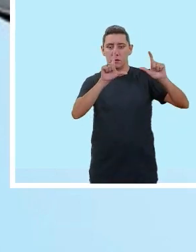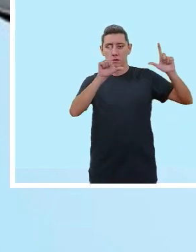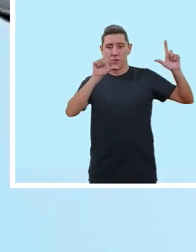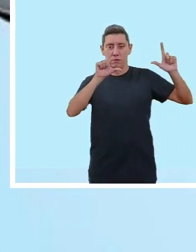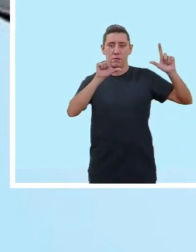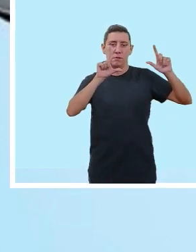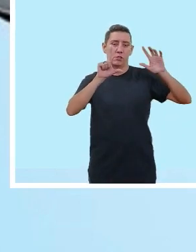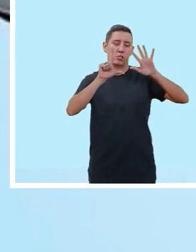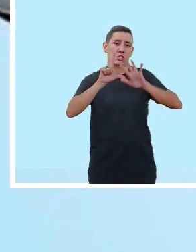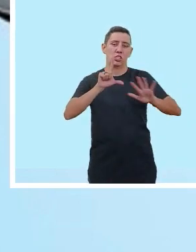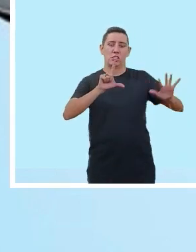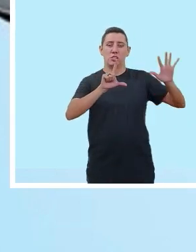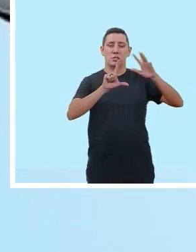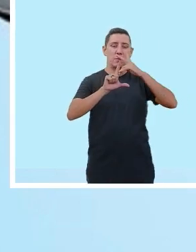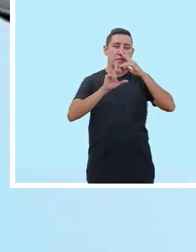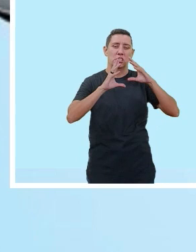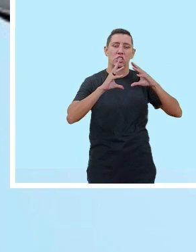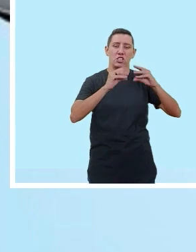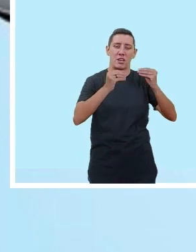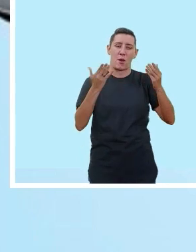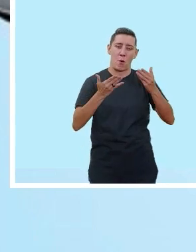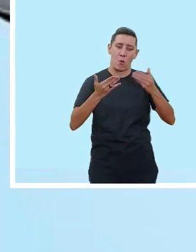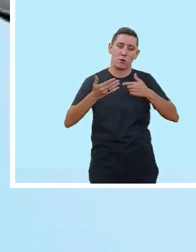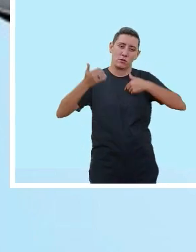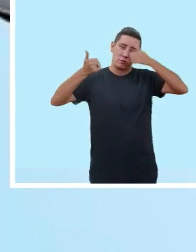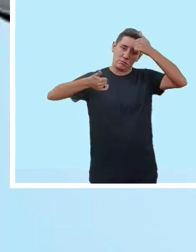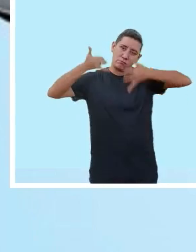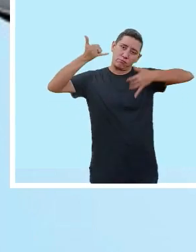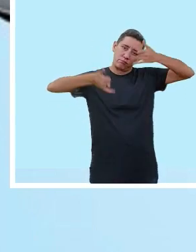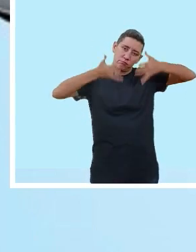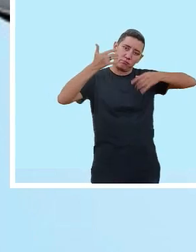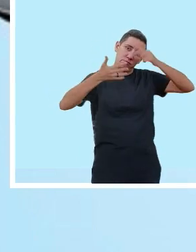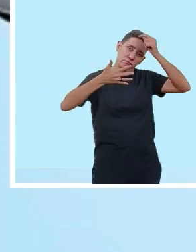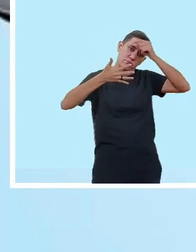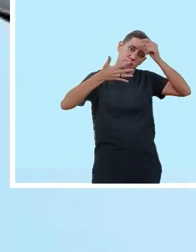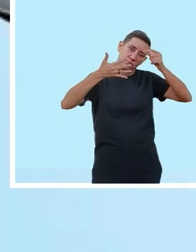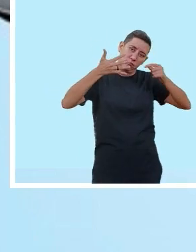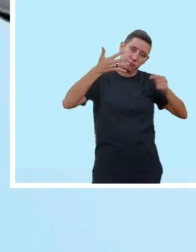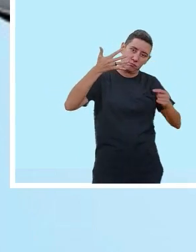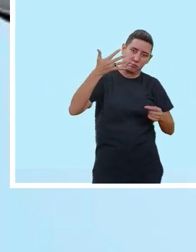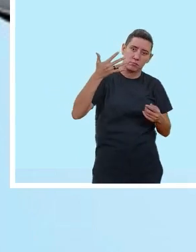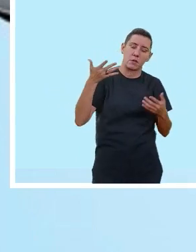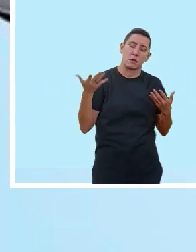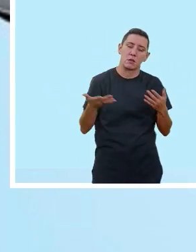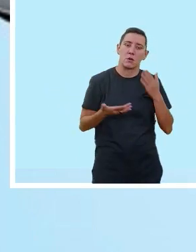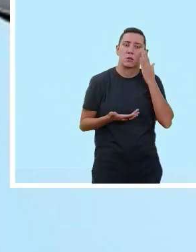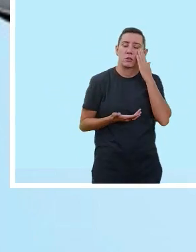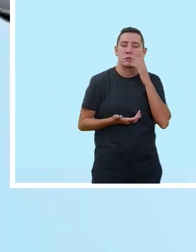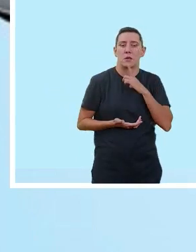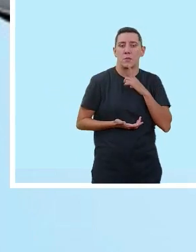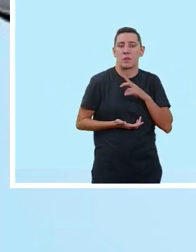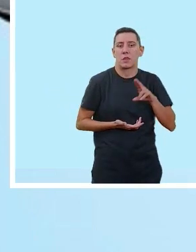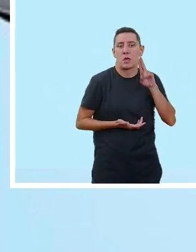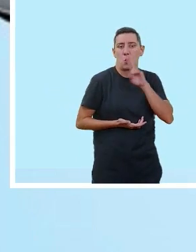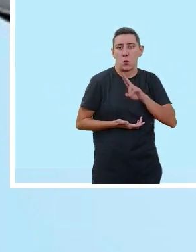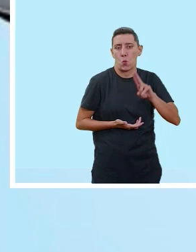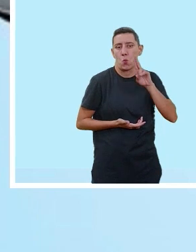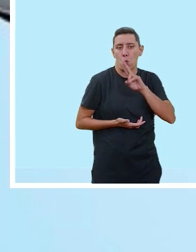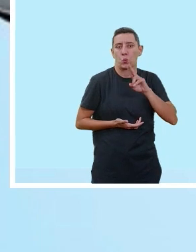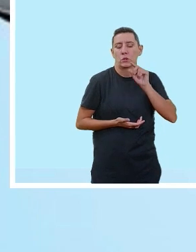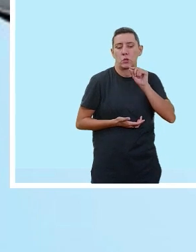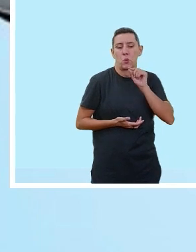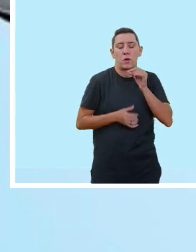né, em relação aos tópicos aqui que nós cobrimos, né? Então, assim, realmente ter uma utilização de energia muito mais